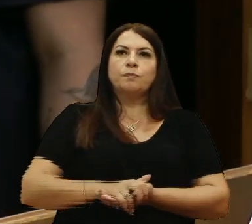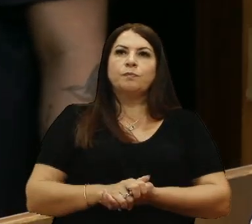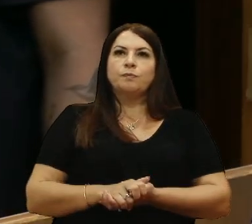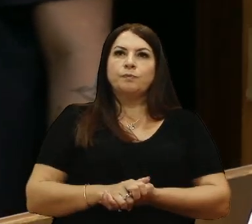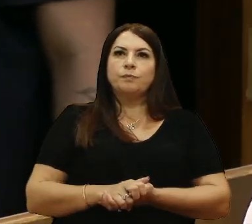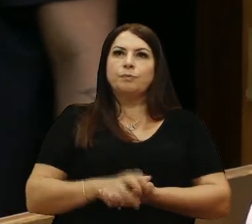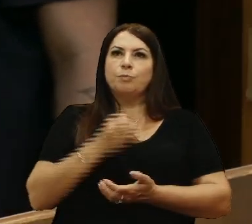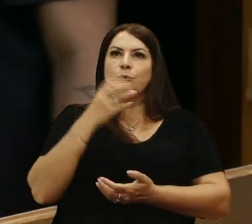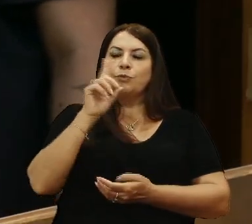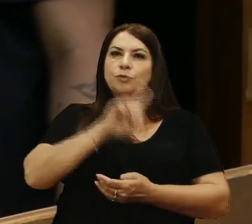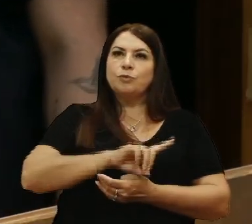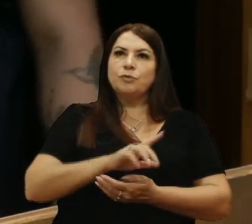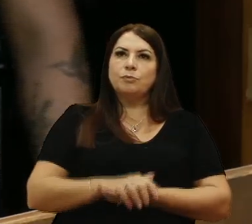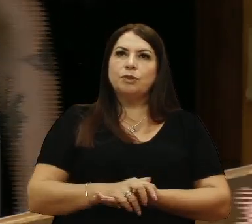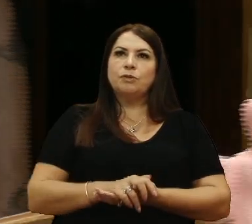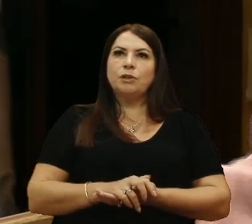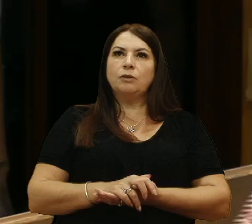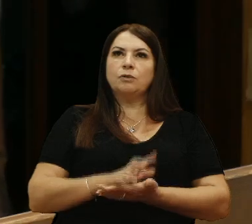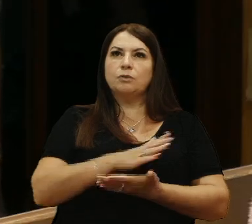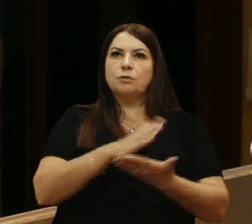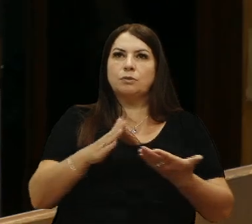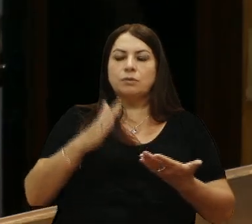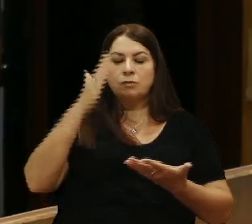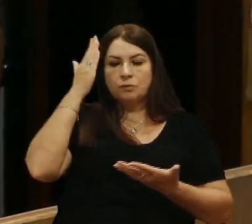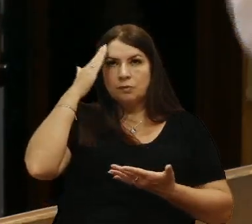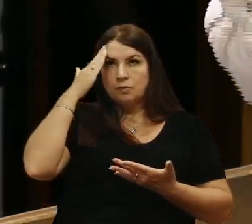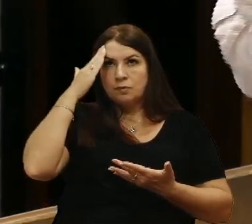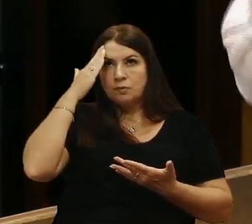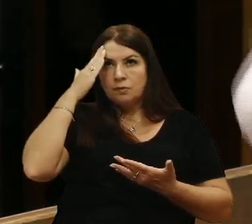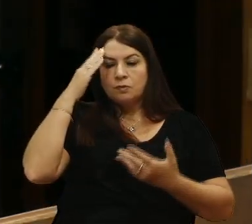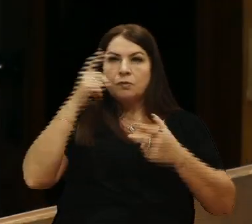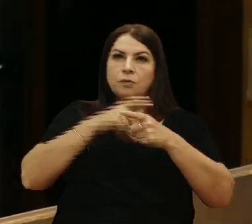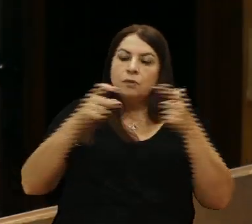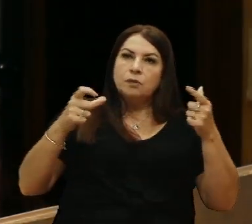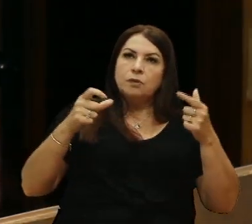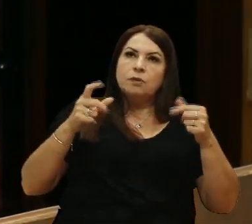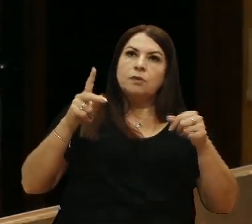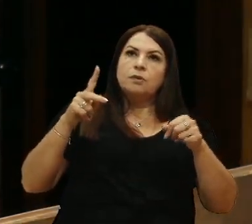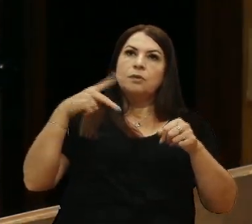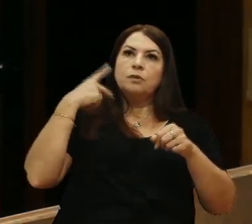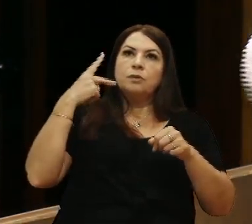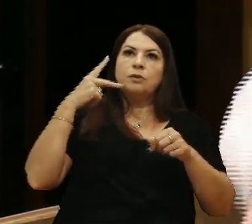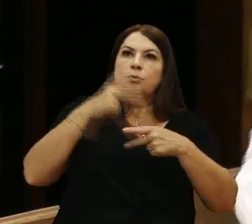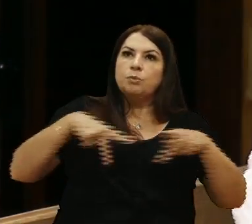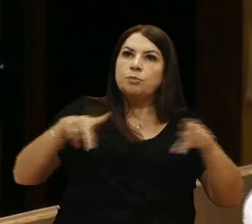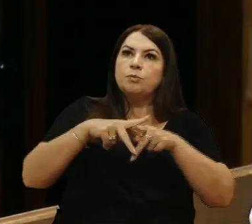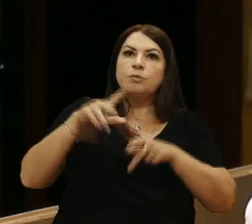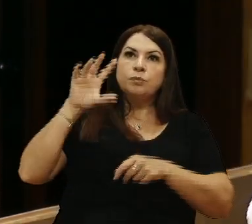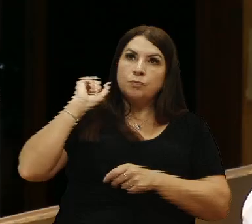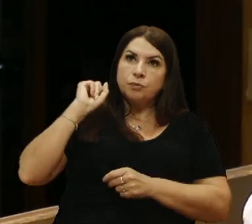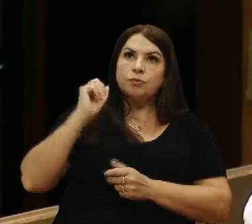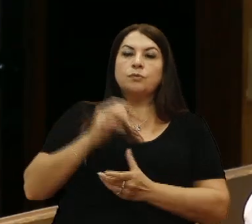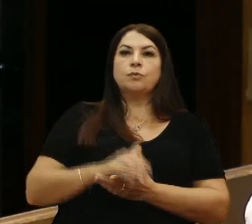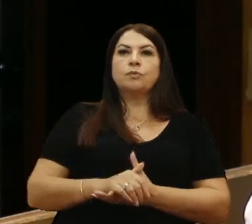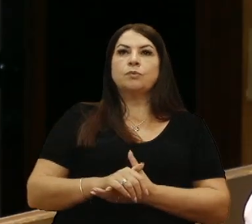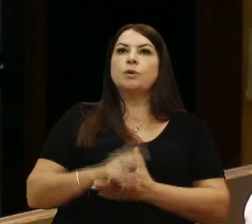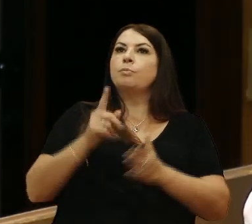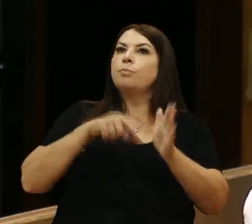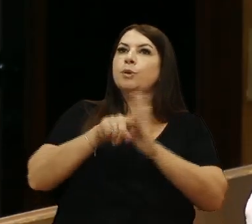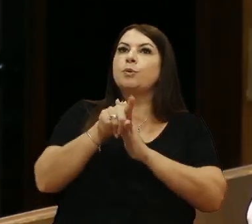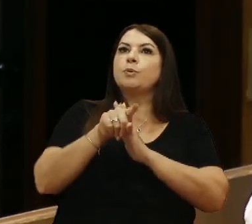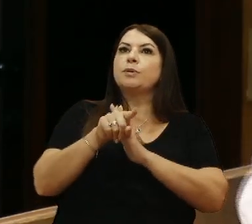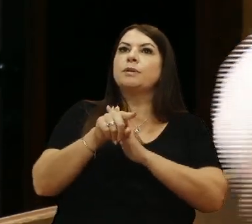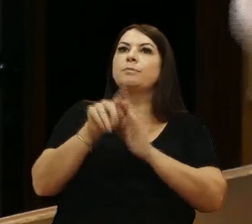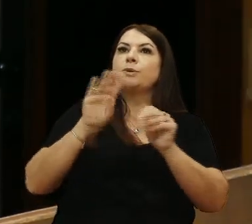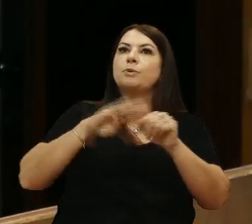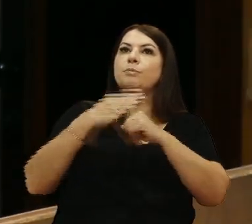Bom dia. Vossa Excelência sabe que a maior parte da população o que pretende é ser ouvida. Pergunta para o bem do Bela Vista o